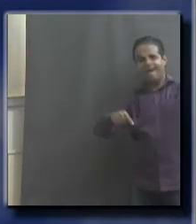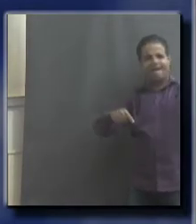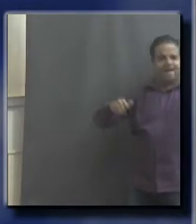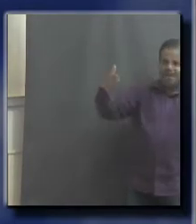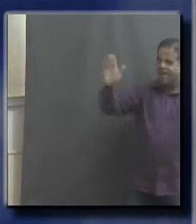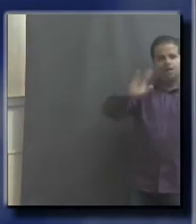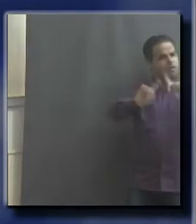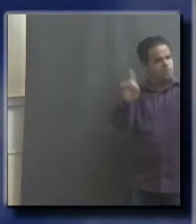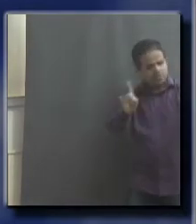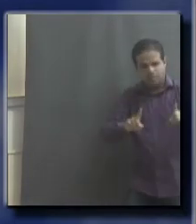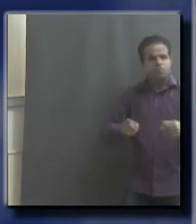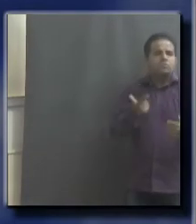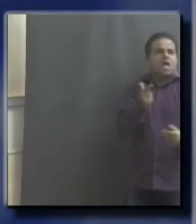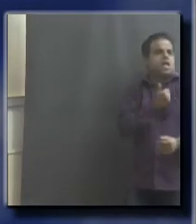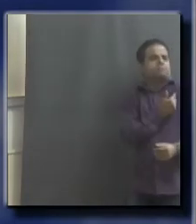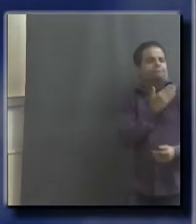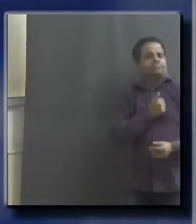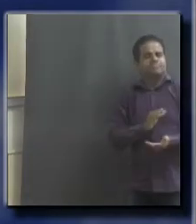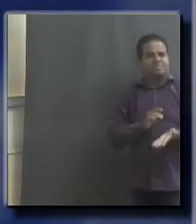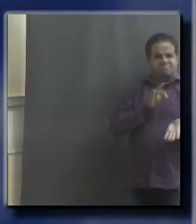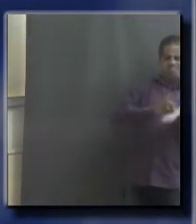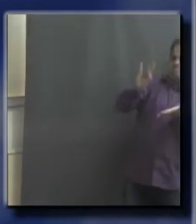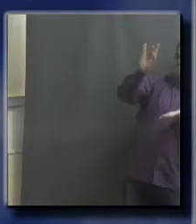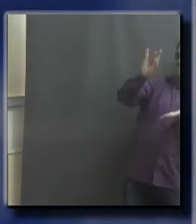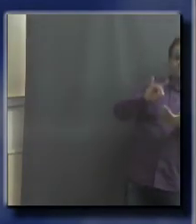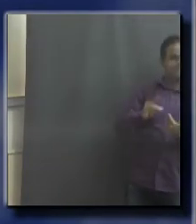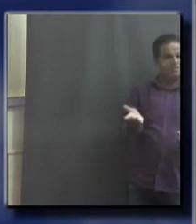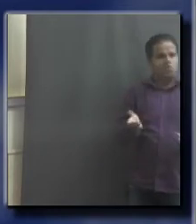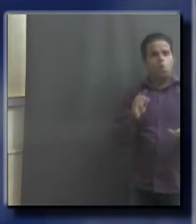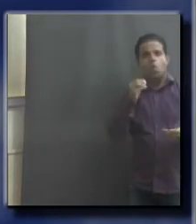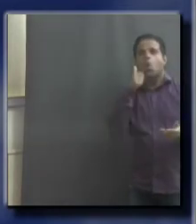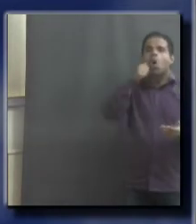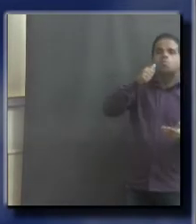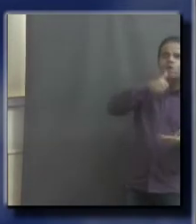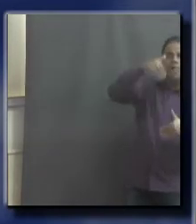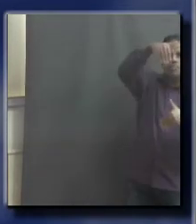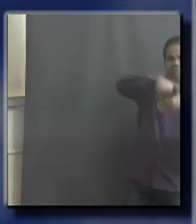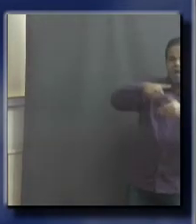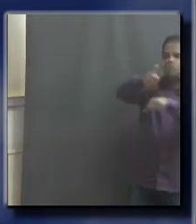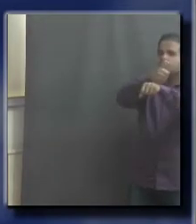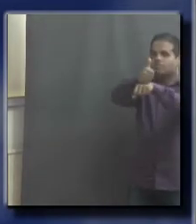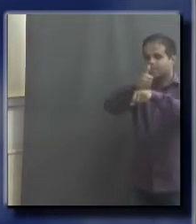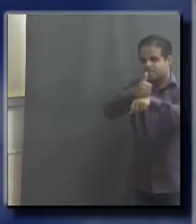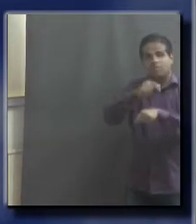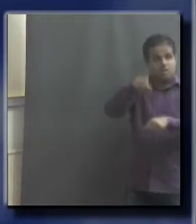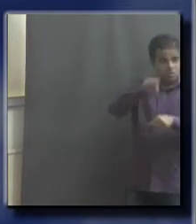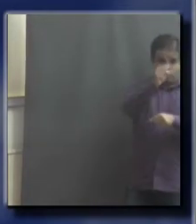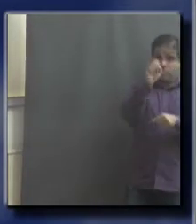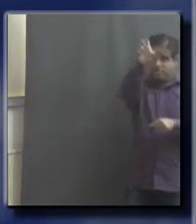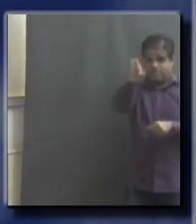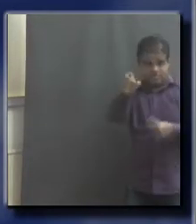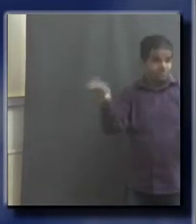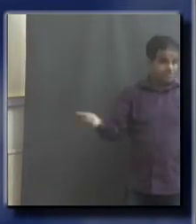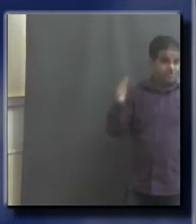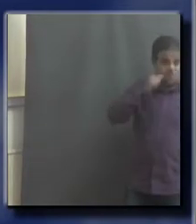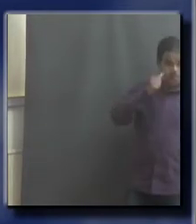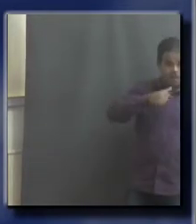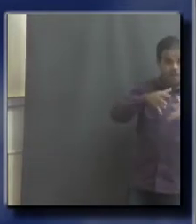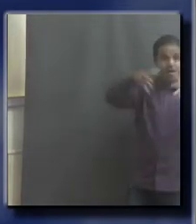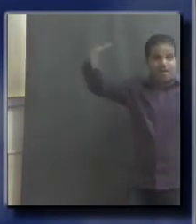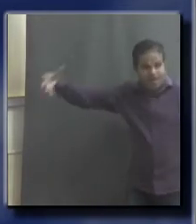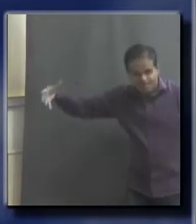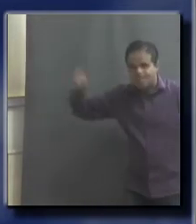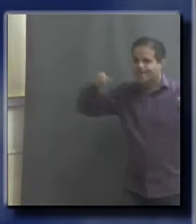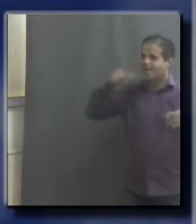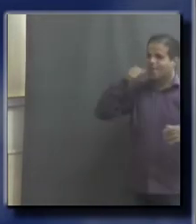sobre as questões de gênero, inclusive sobre as questões da mulher numa profissão que é 85% feminina.